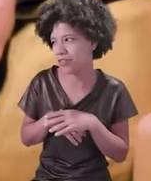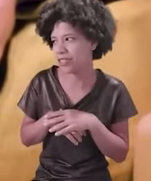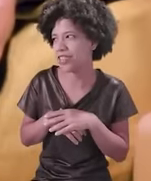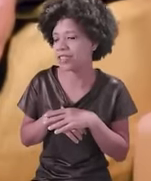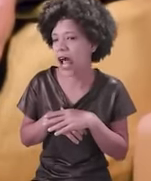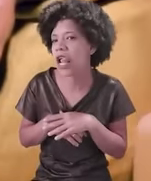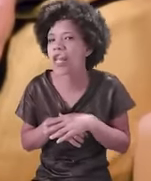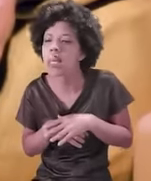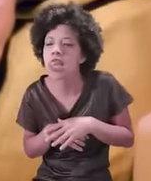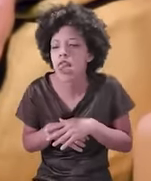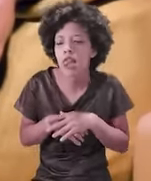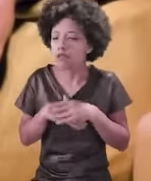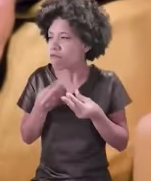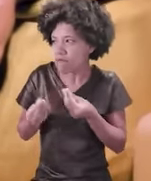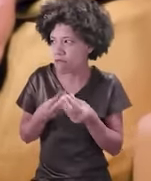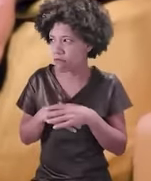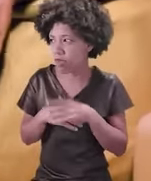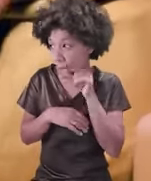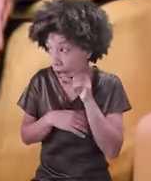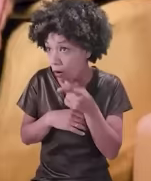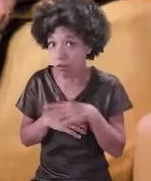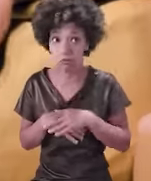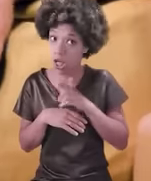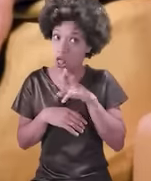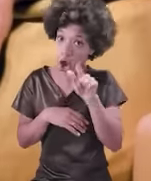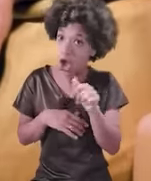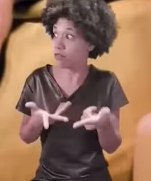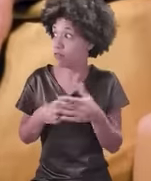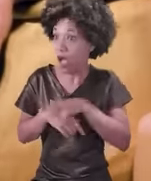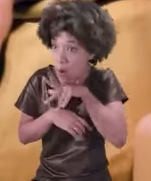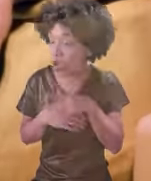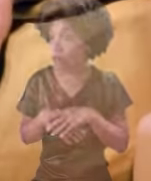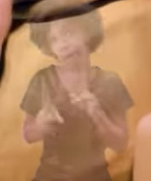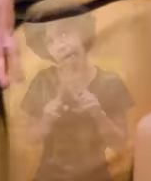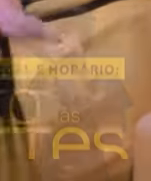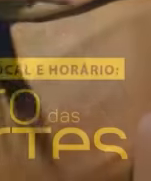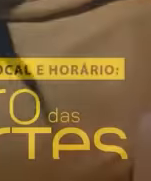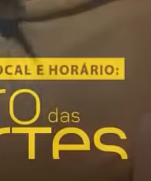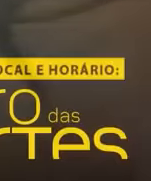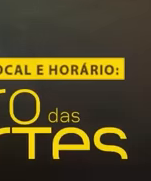lambeu o seu lábio maconha é droga né mais um